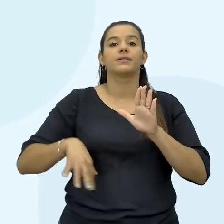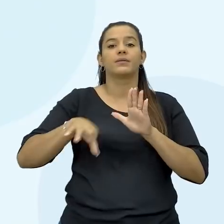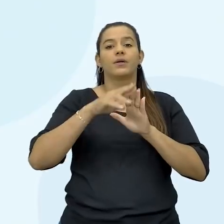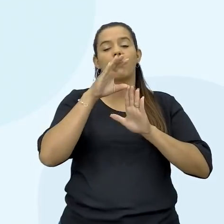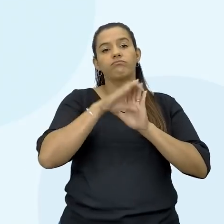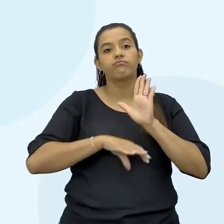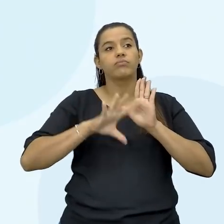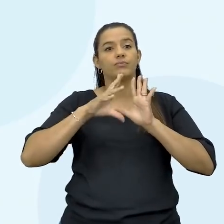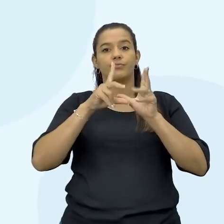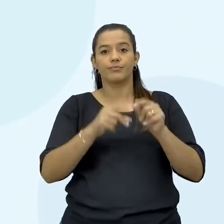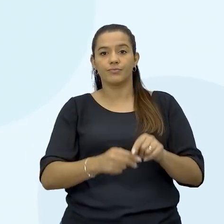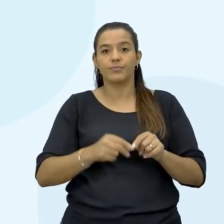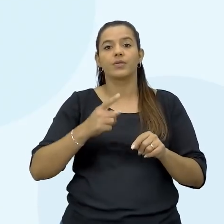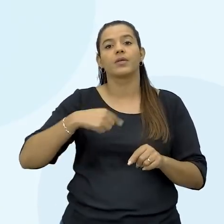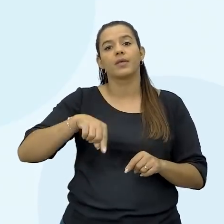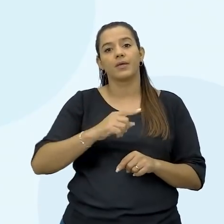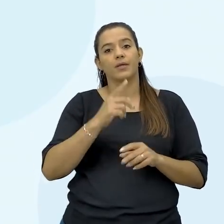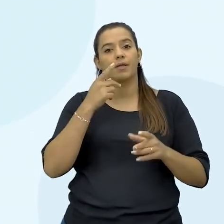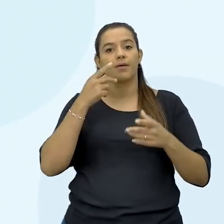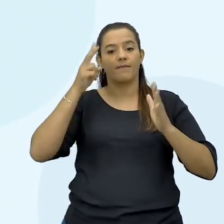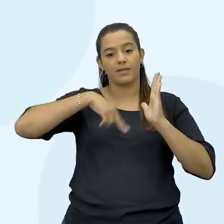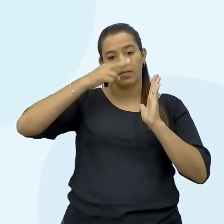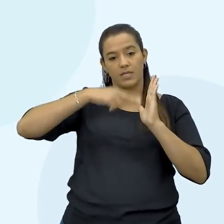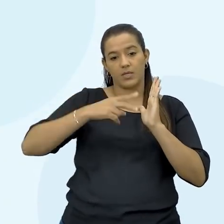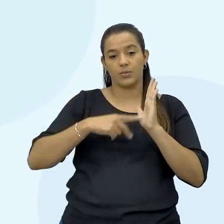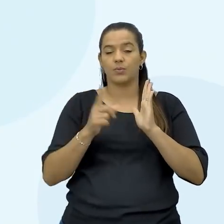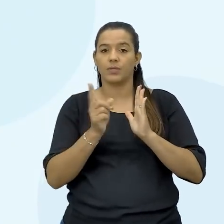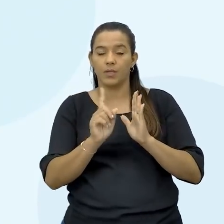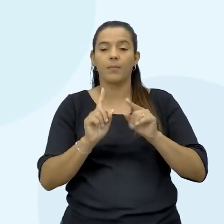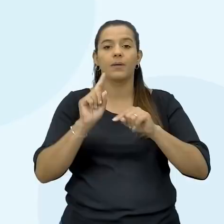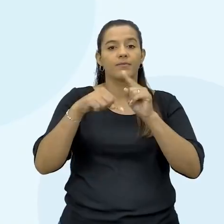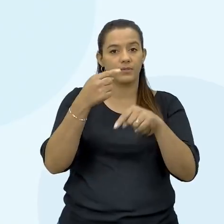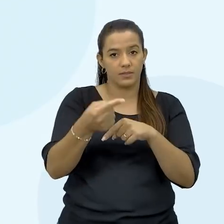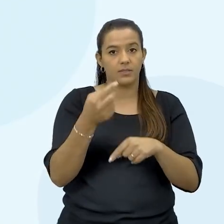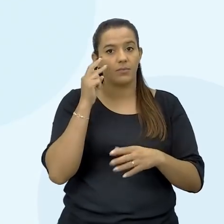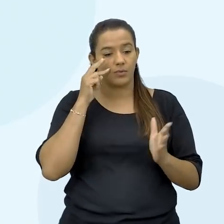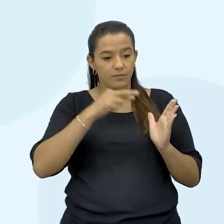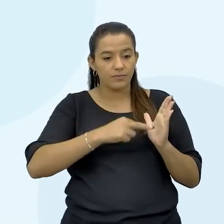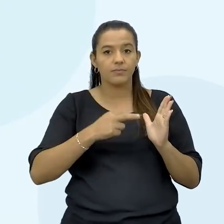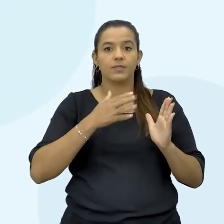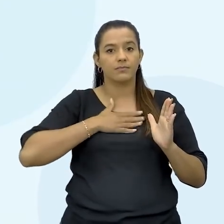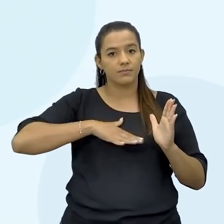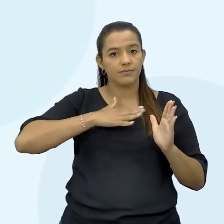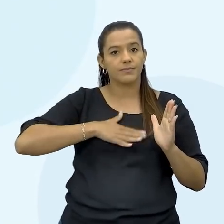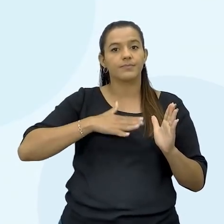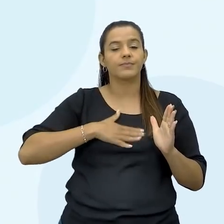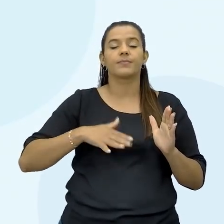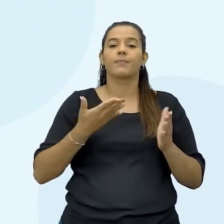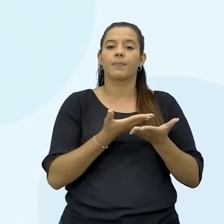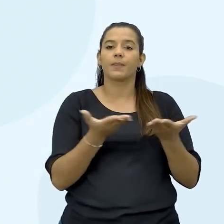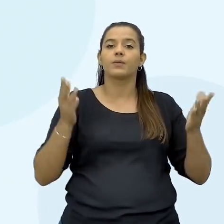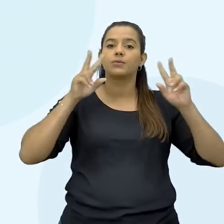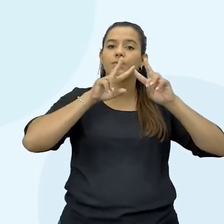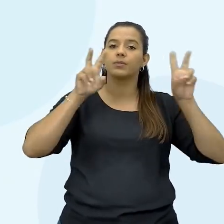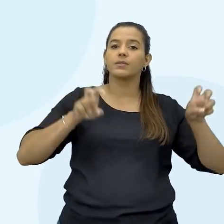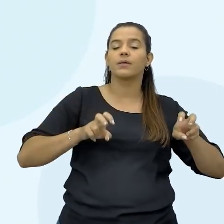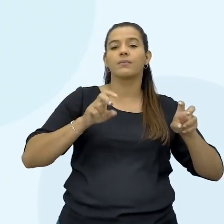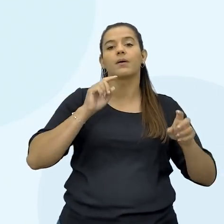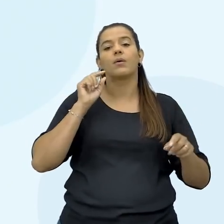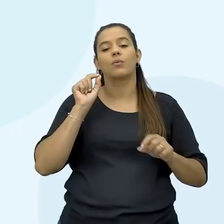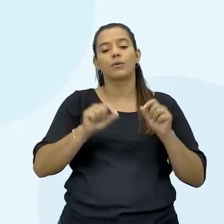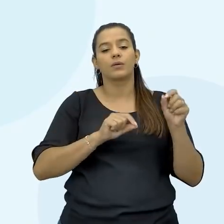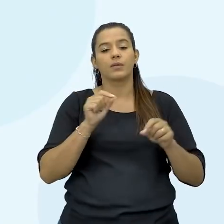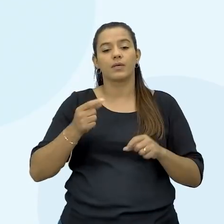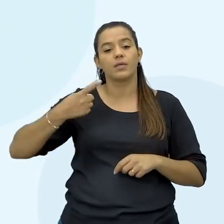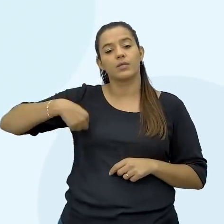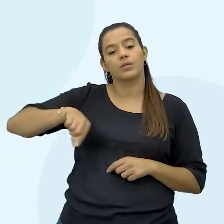curricular, né? Também eu não vou fazer essa leitura, mas eu deixo para vocês olharem com calma. O nosso tema central é como se tornar